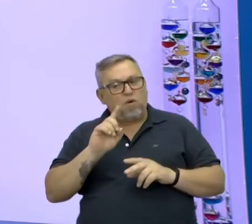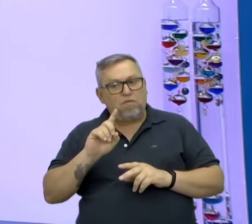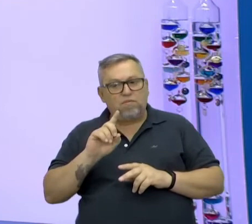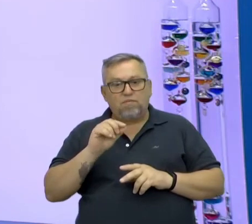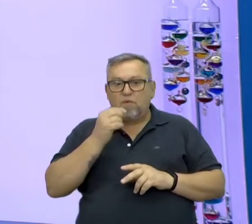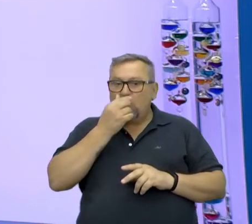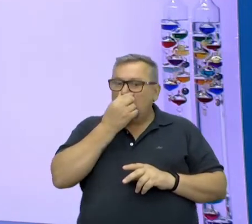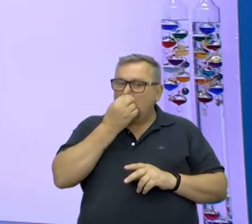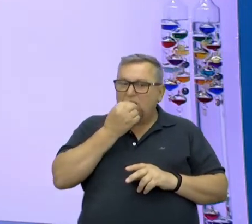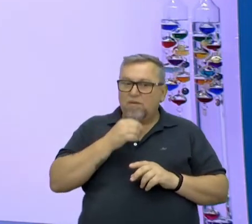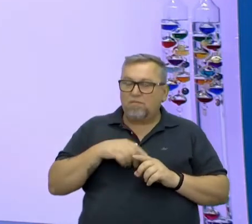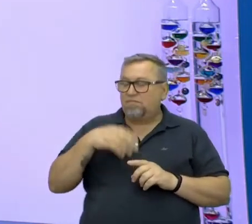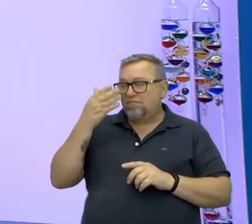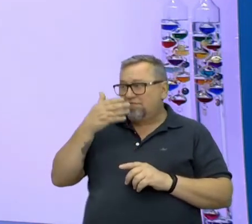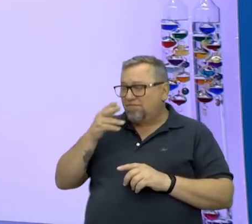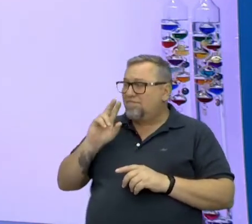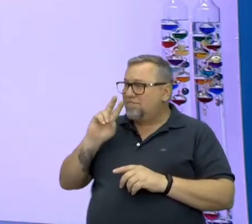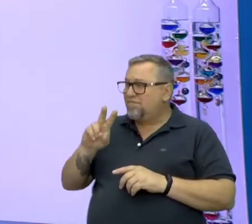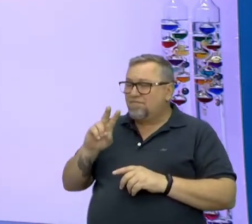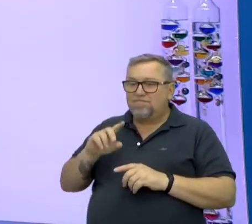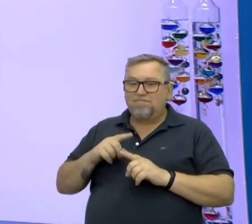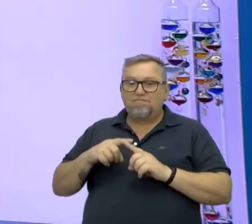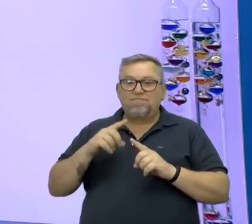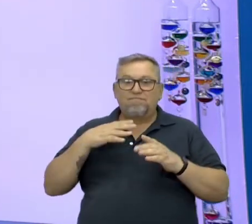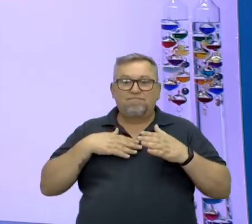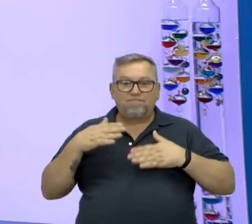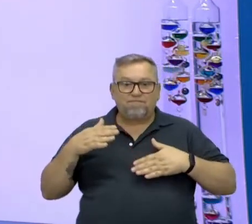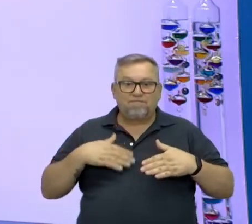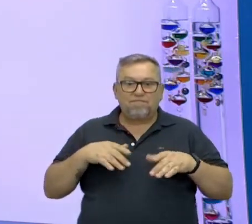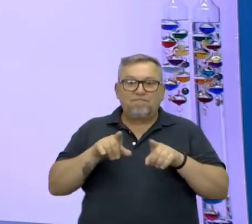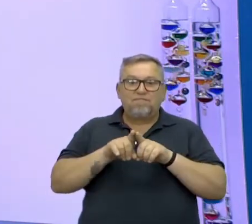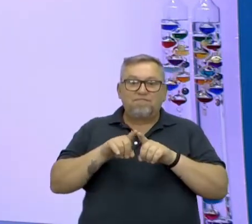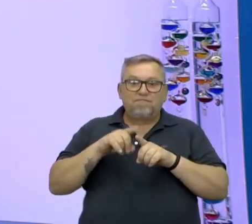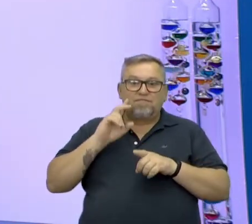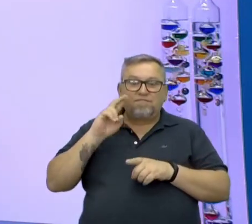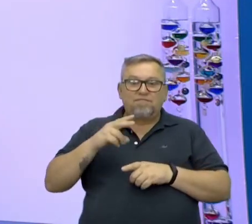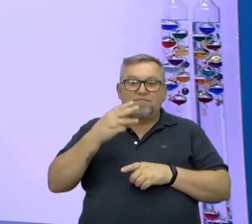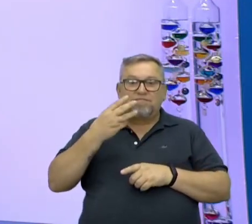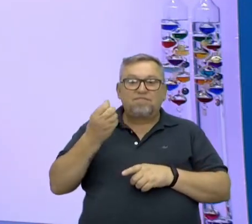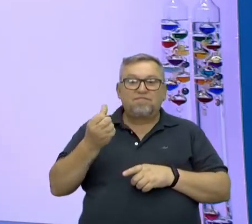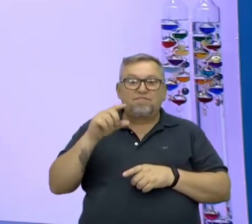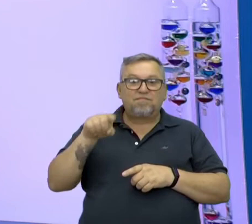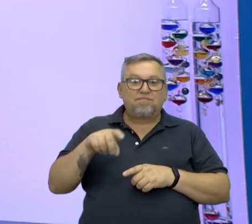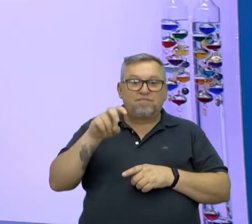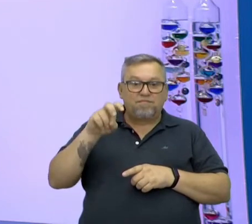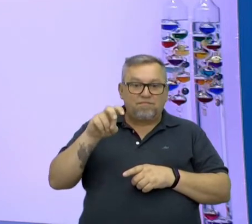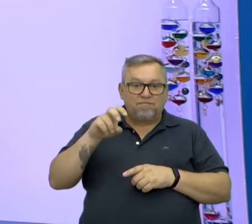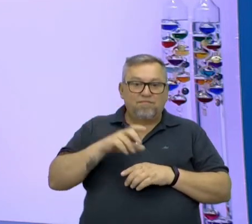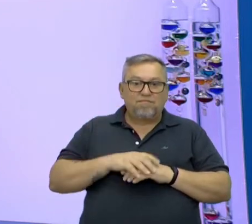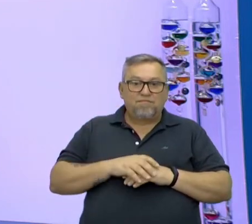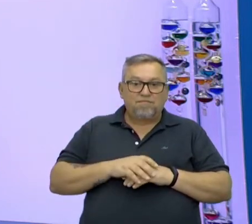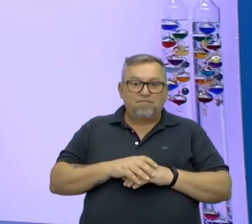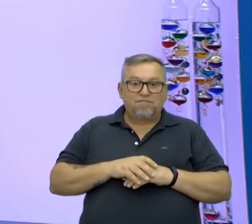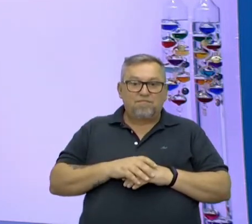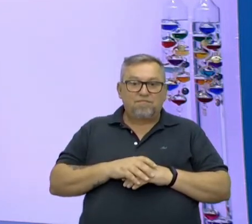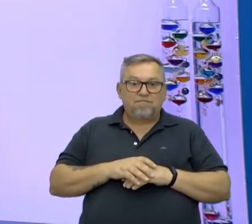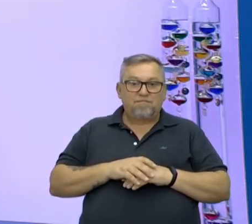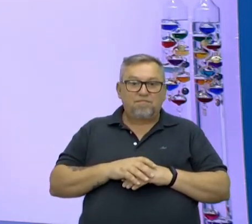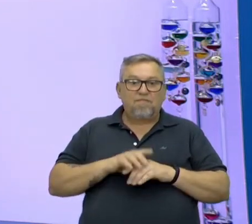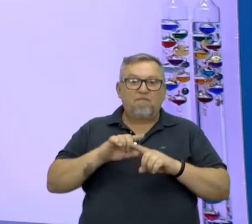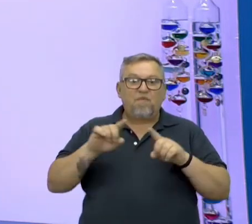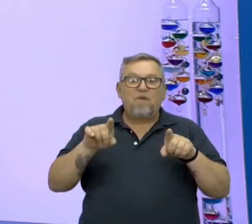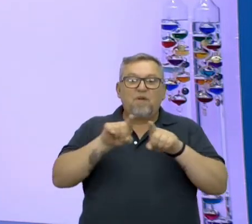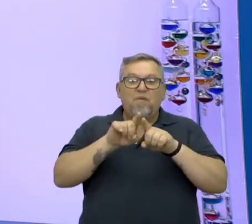Olha, Gibalina, pode ser visível ou não. O nosso corpo, Gibalina, está a 36,5 graus Celsius. E com